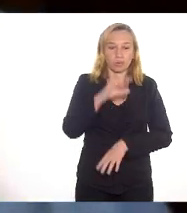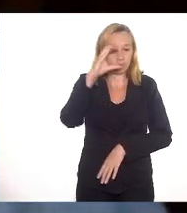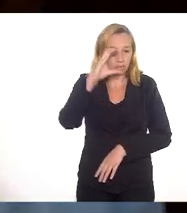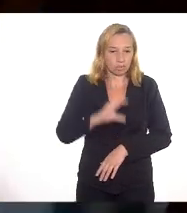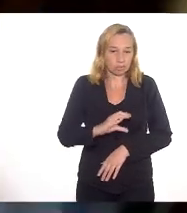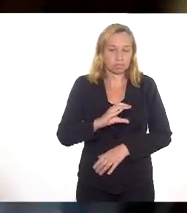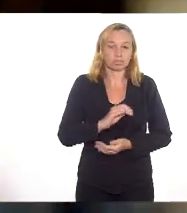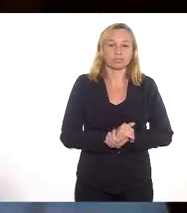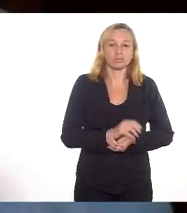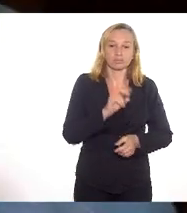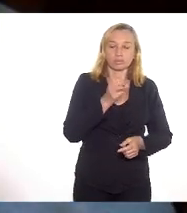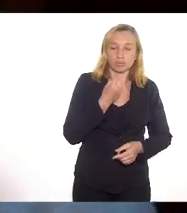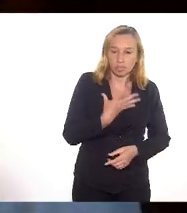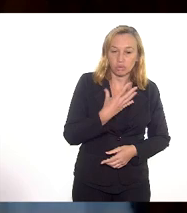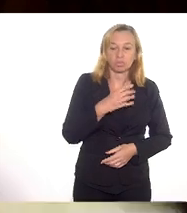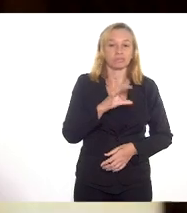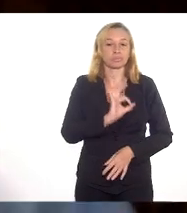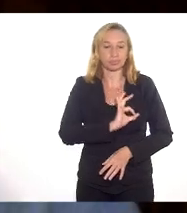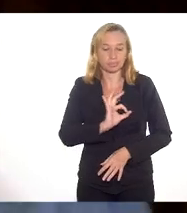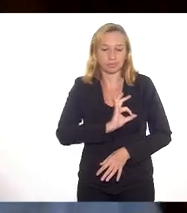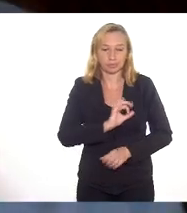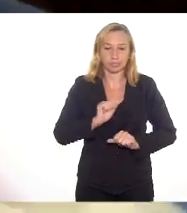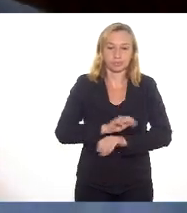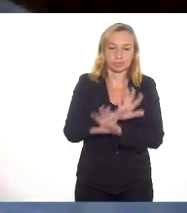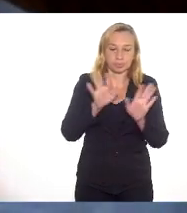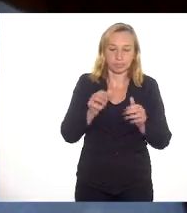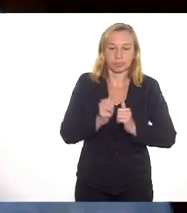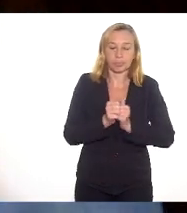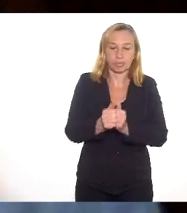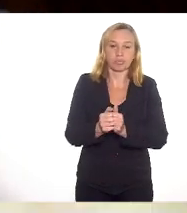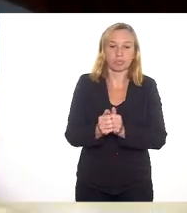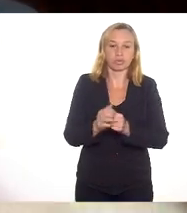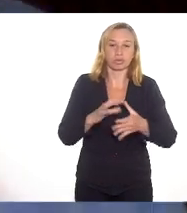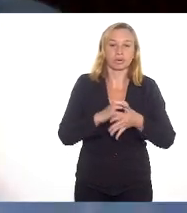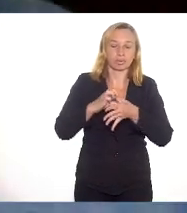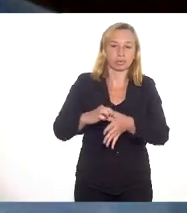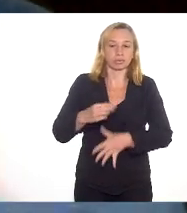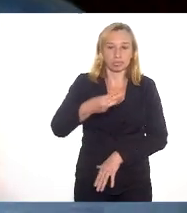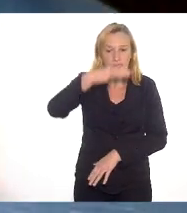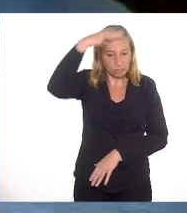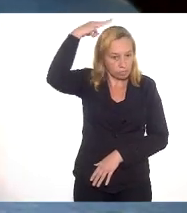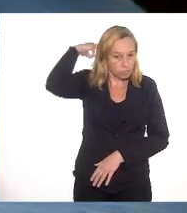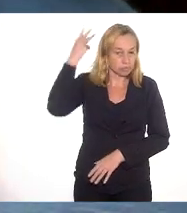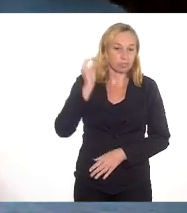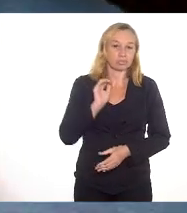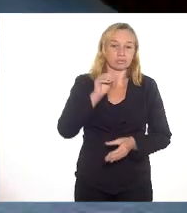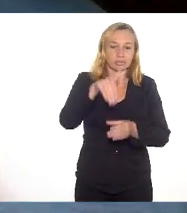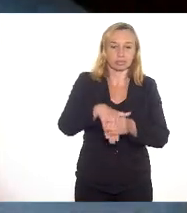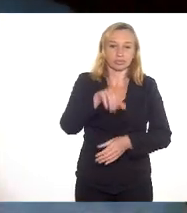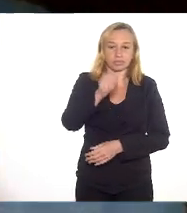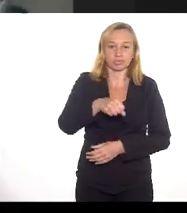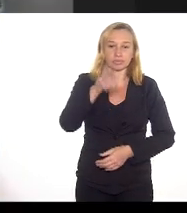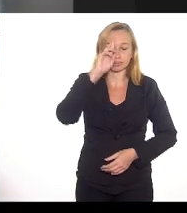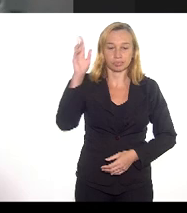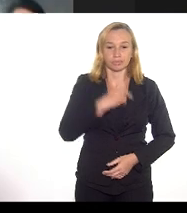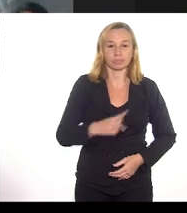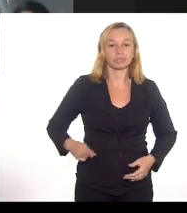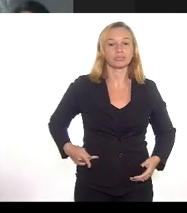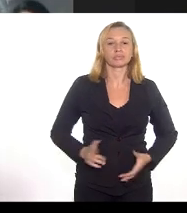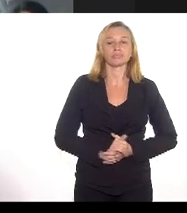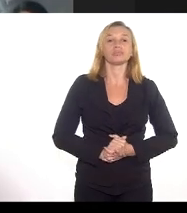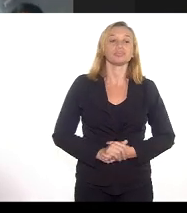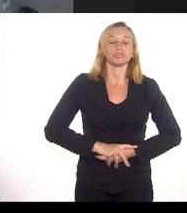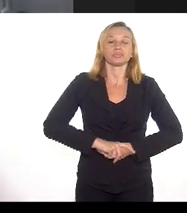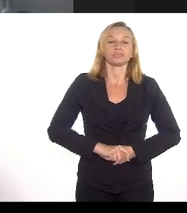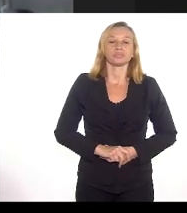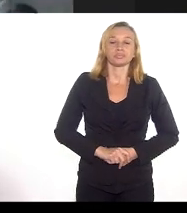bom policial e na proteção da transparência, o meu encaminhamento pela liderança de governo é pelo voto sim, presidente. Ok,